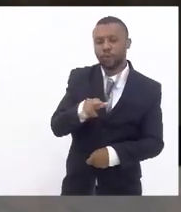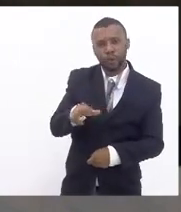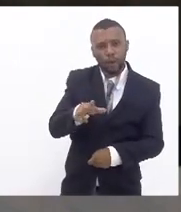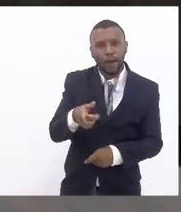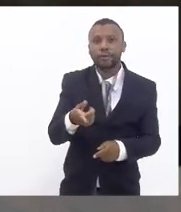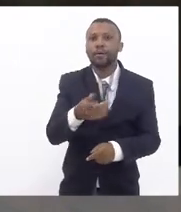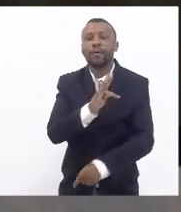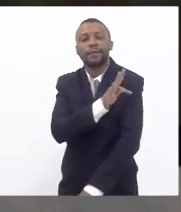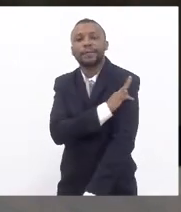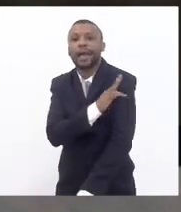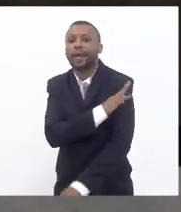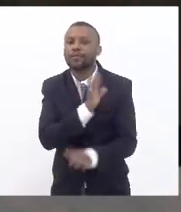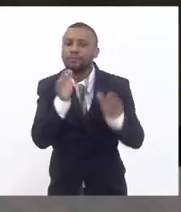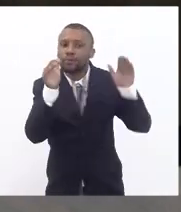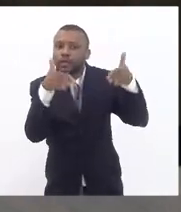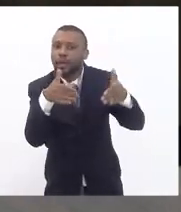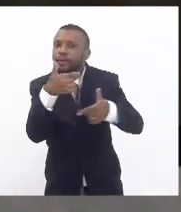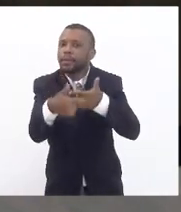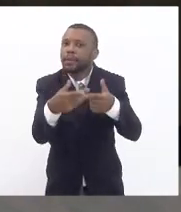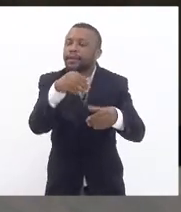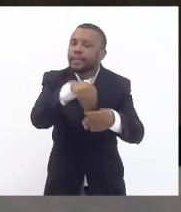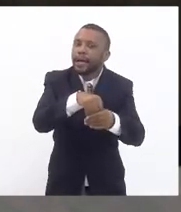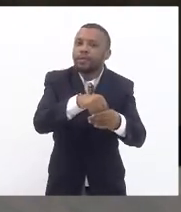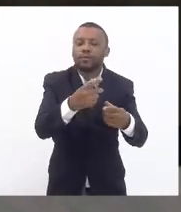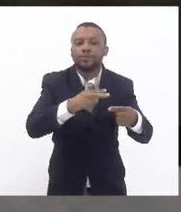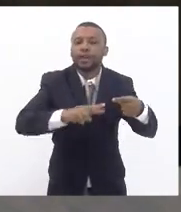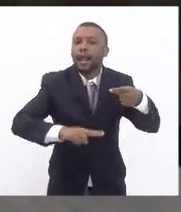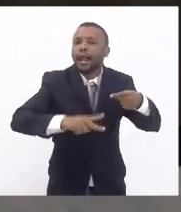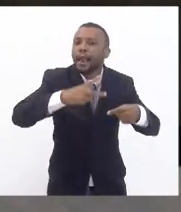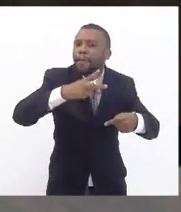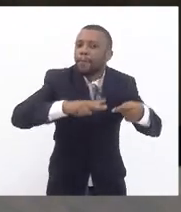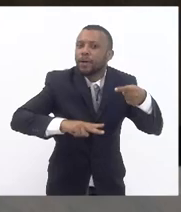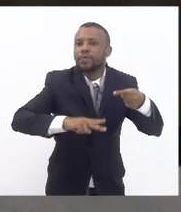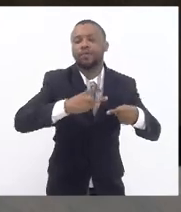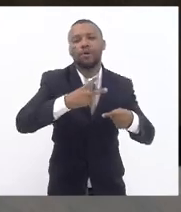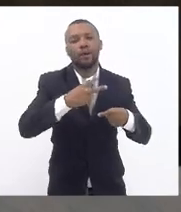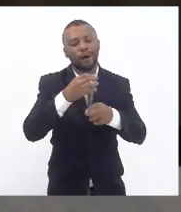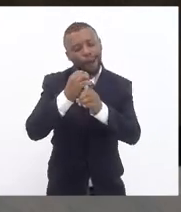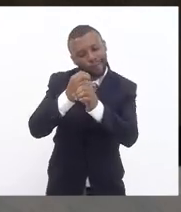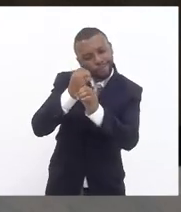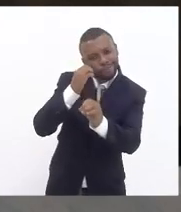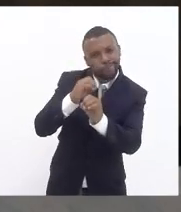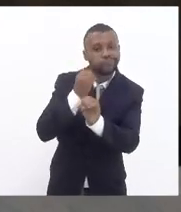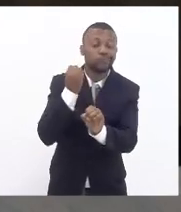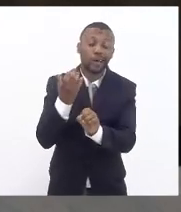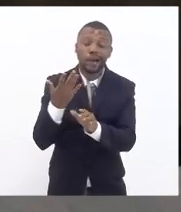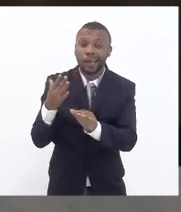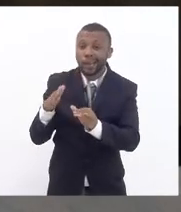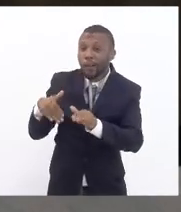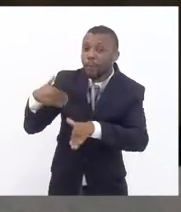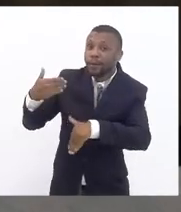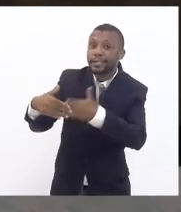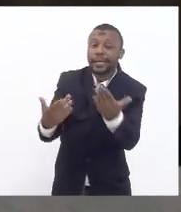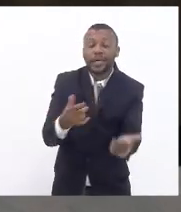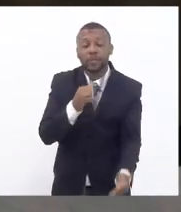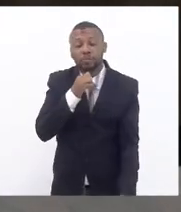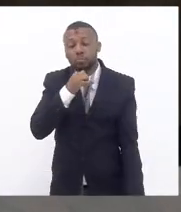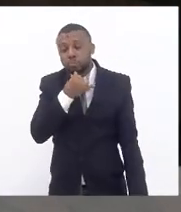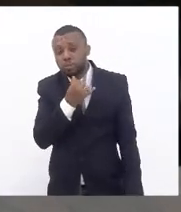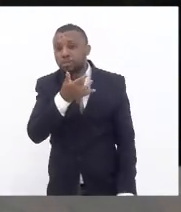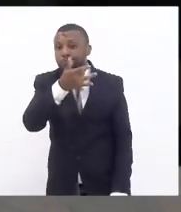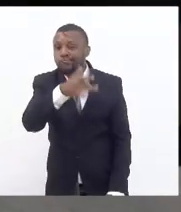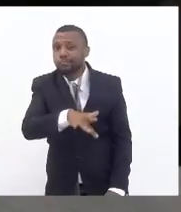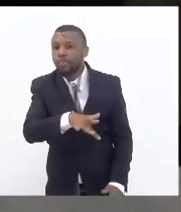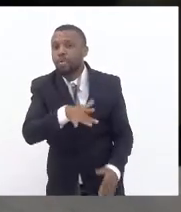técnicos laboratoriais, enfim, e é um processo lamentável de sucateamento dessa instituição. A